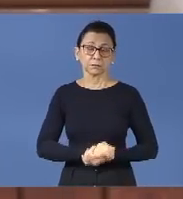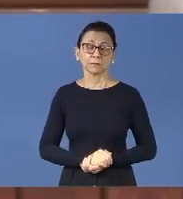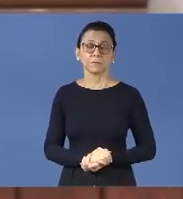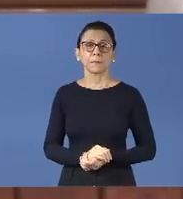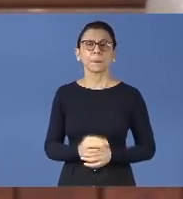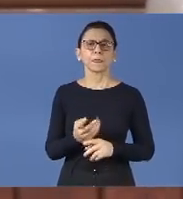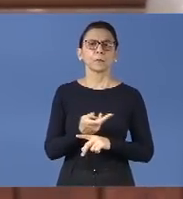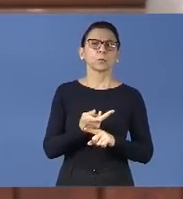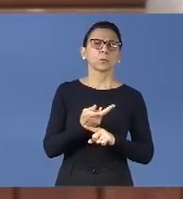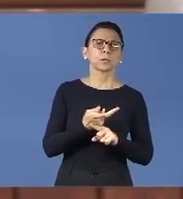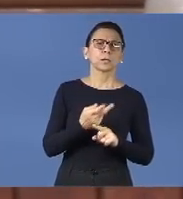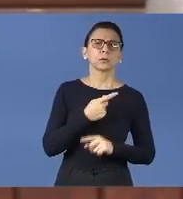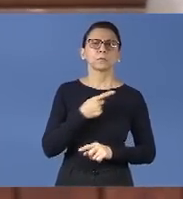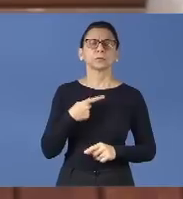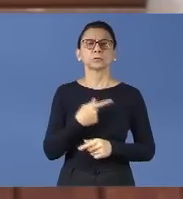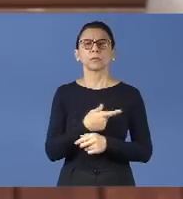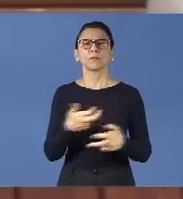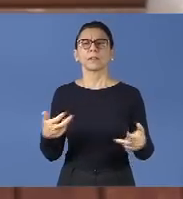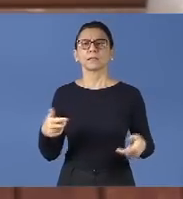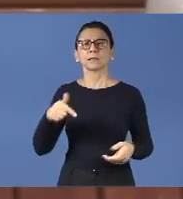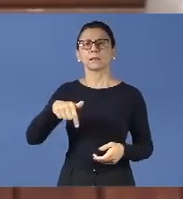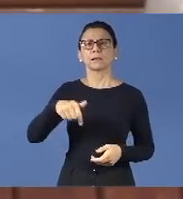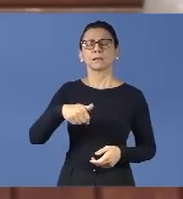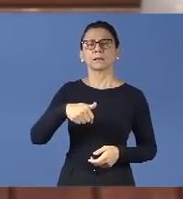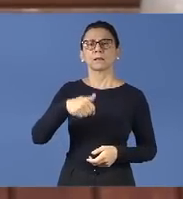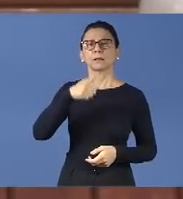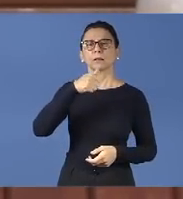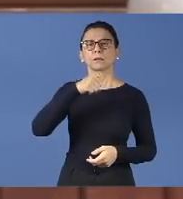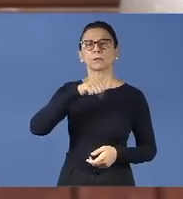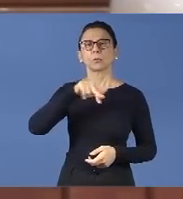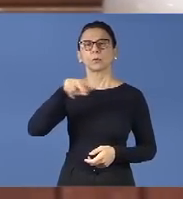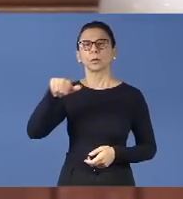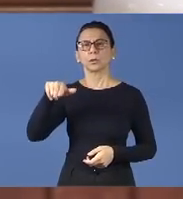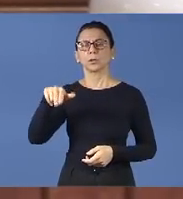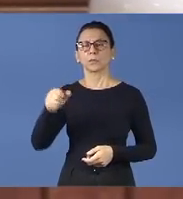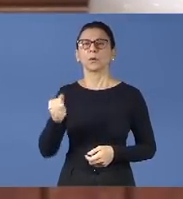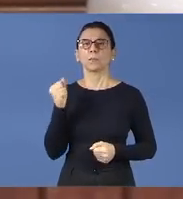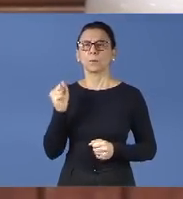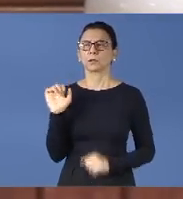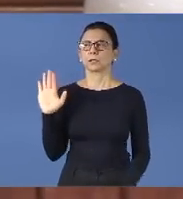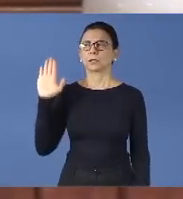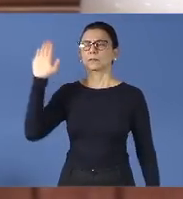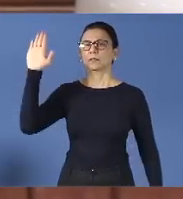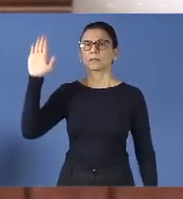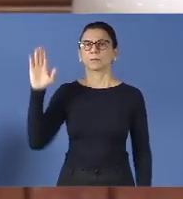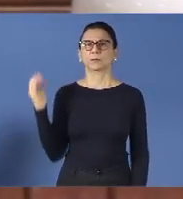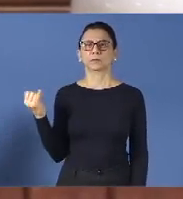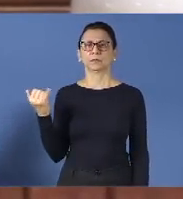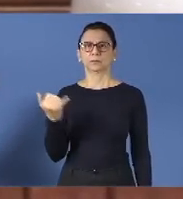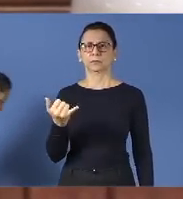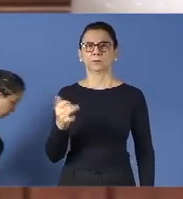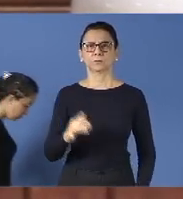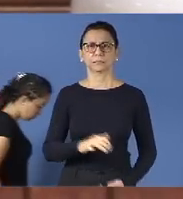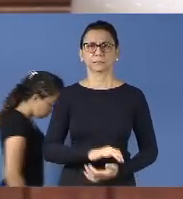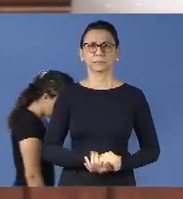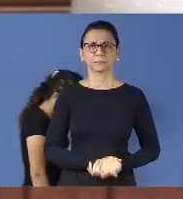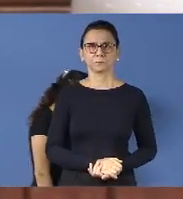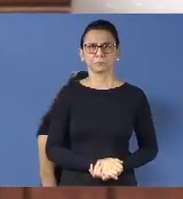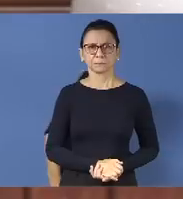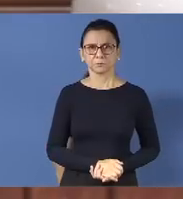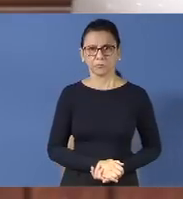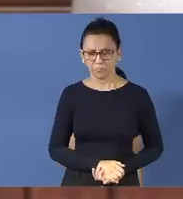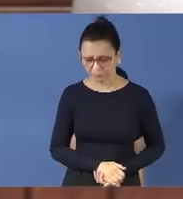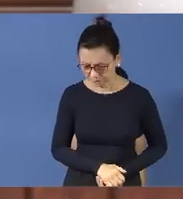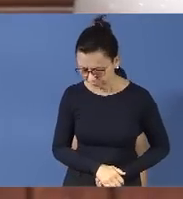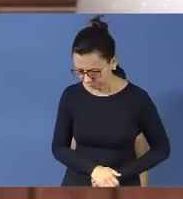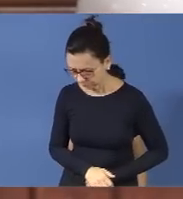pastor, inclusive tem um irmão aqui que está aqui, ele, se ele quiser se pronunciar, pode até levantar a mão, disse, olha aqui, eu tinha restrição, tinha isso e aquilo,